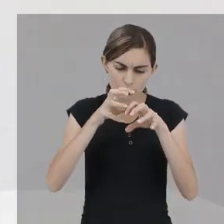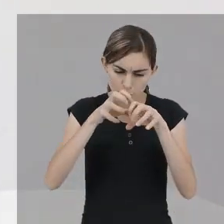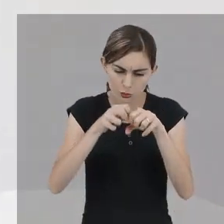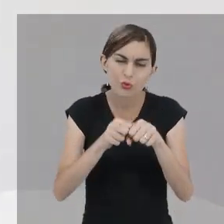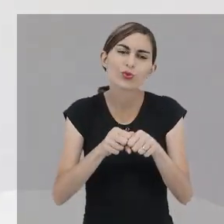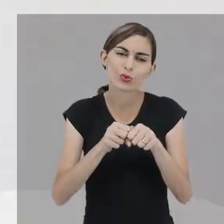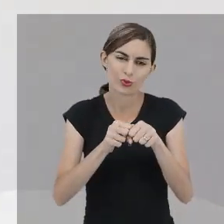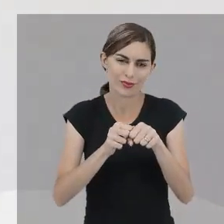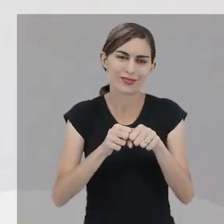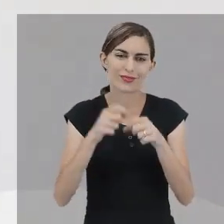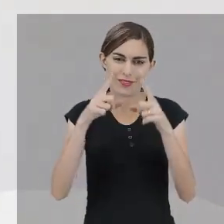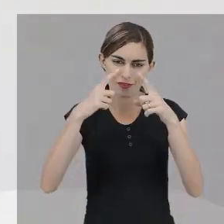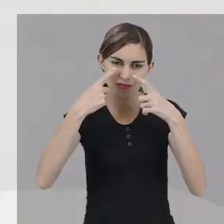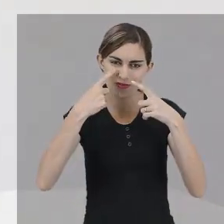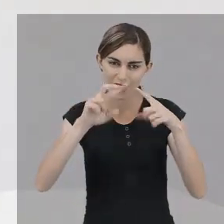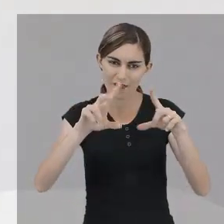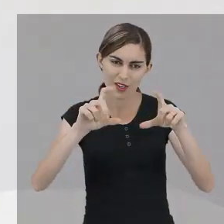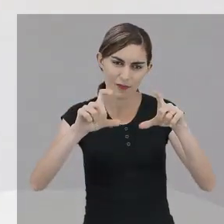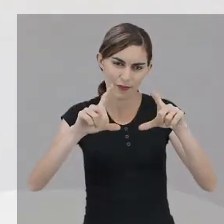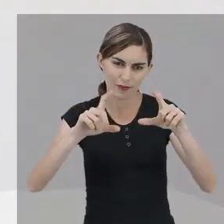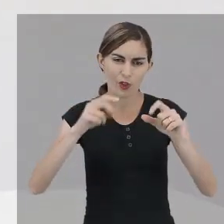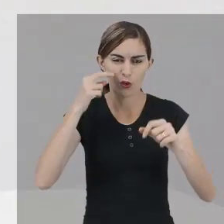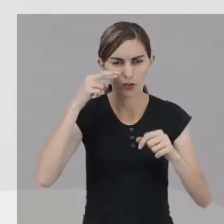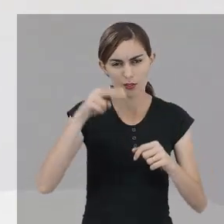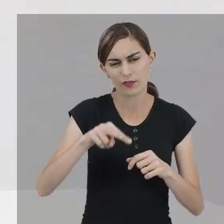mais escuro, como você viu na fotografia.